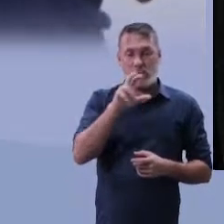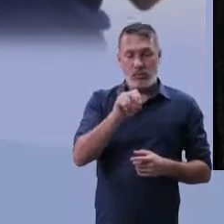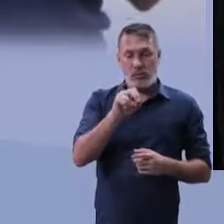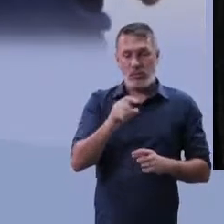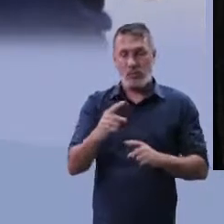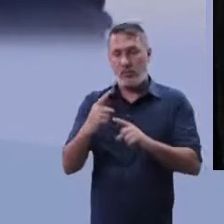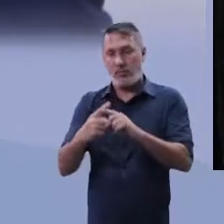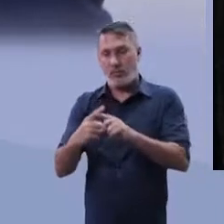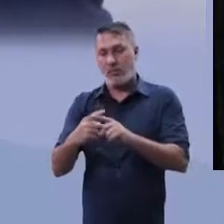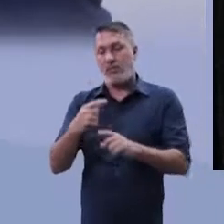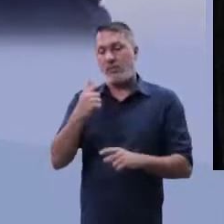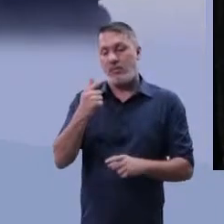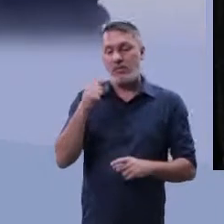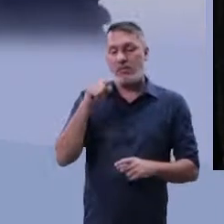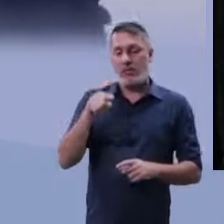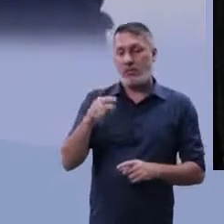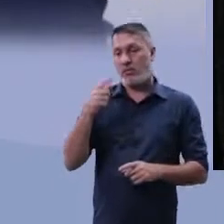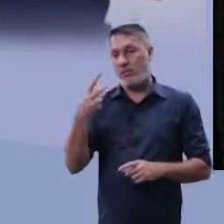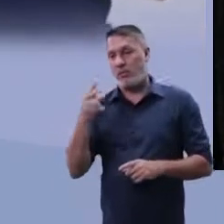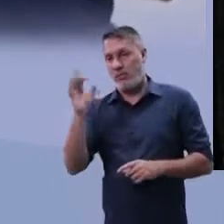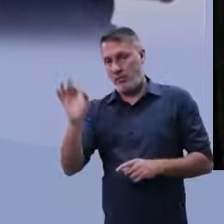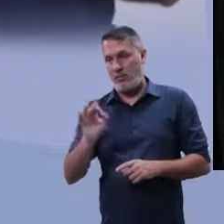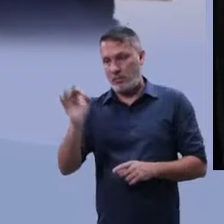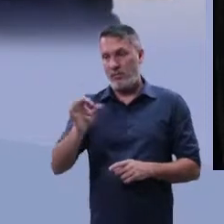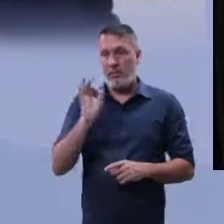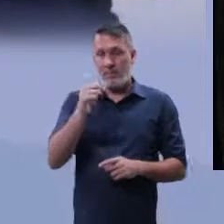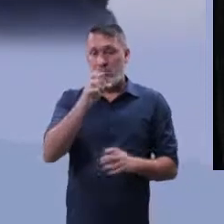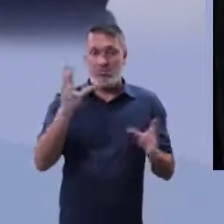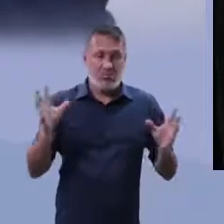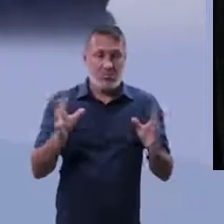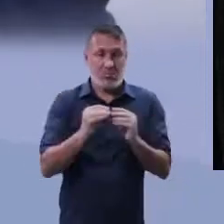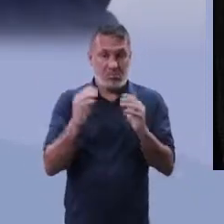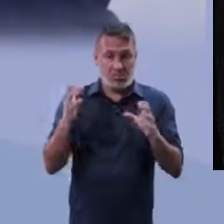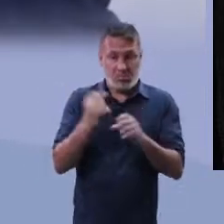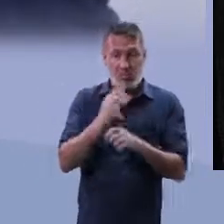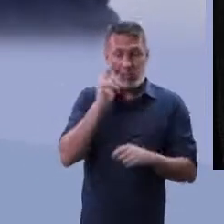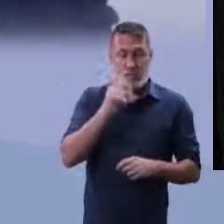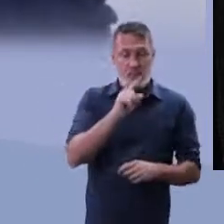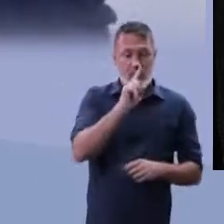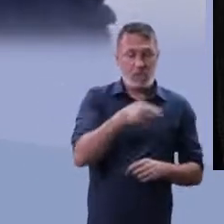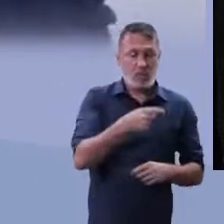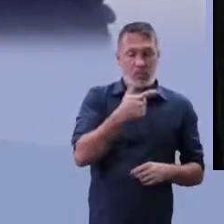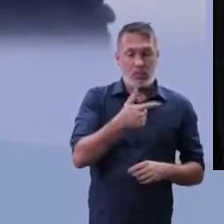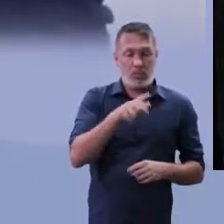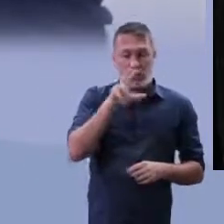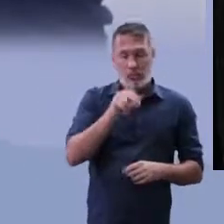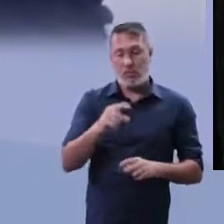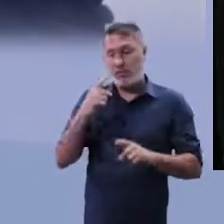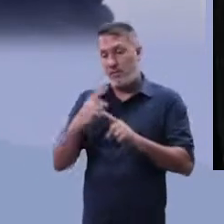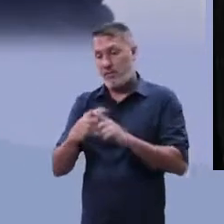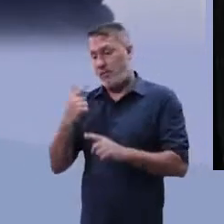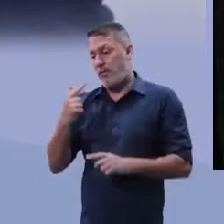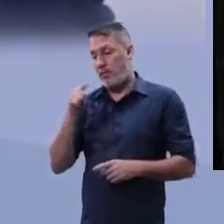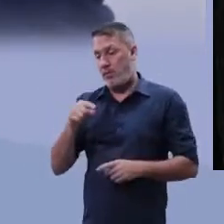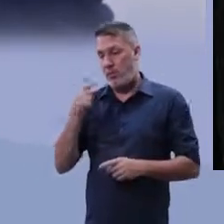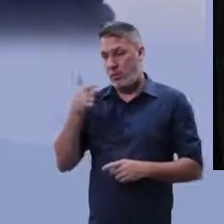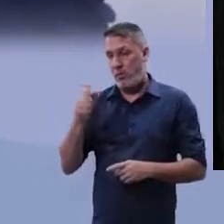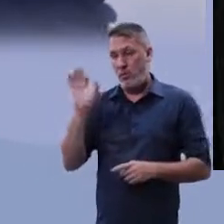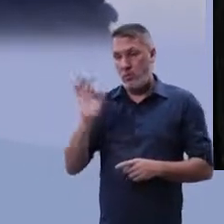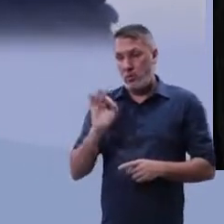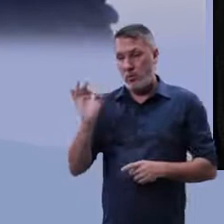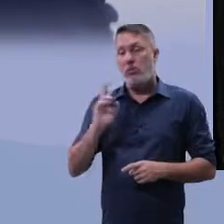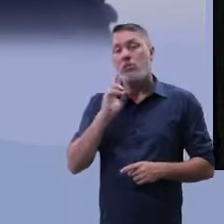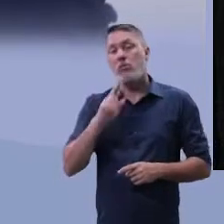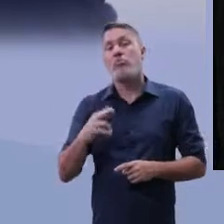ali, 1.250 vezes 7,2%. Se você fizer essa continha, 1.250 vezes